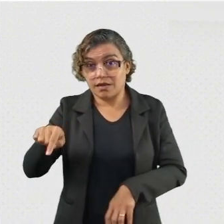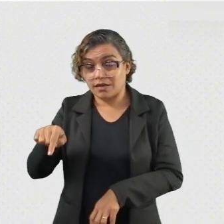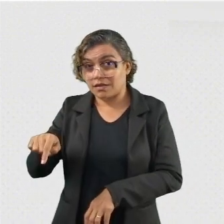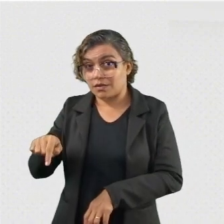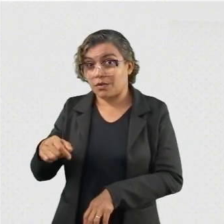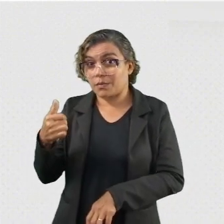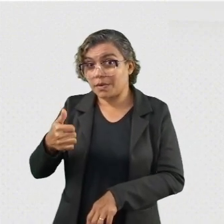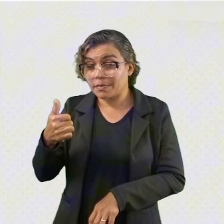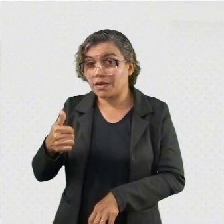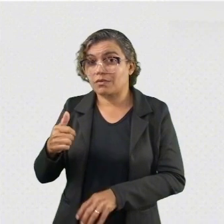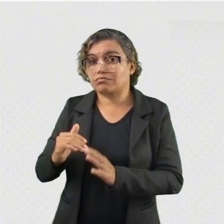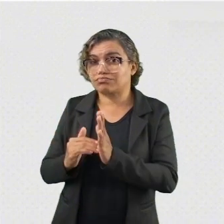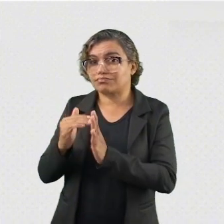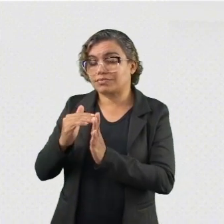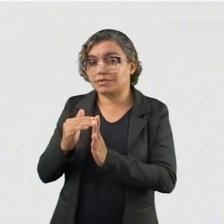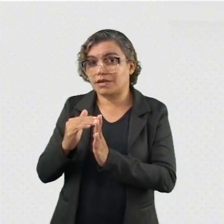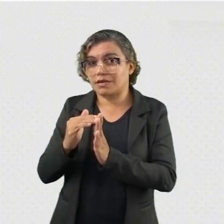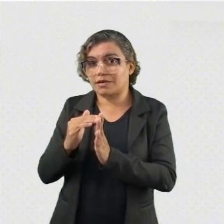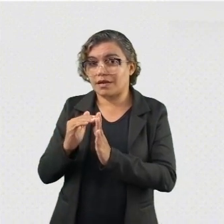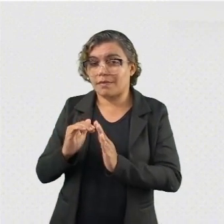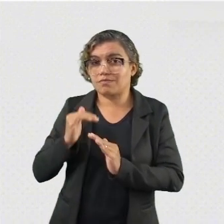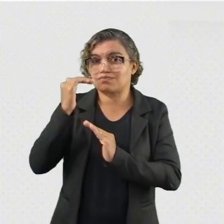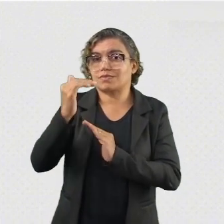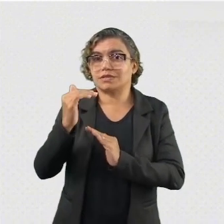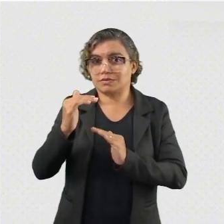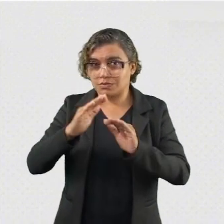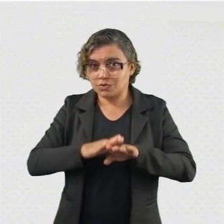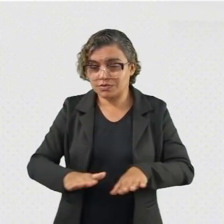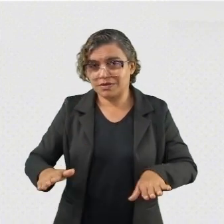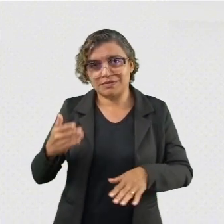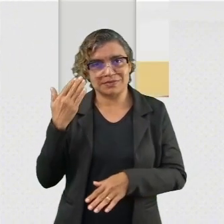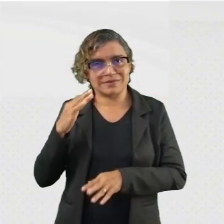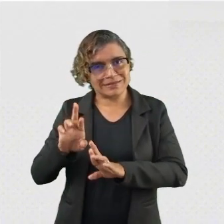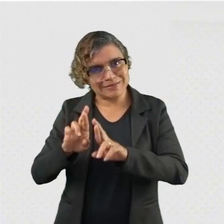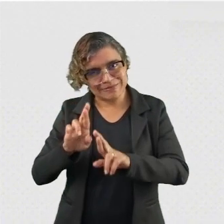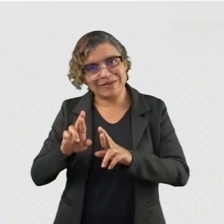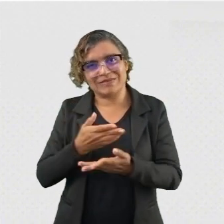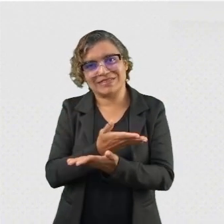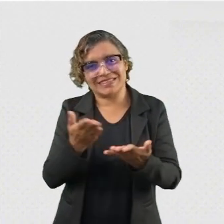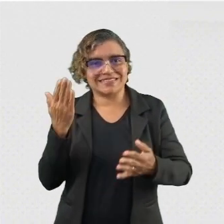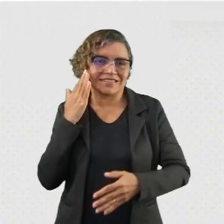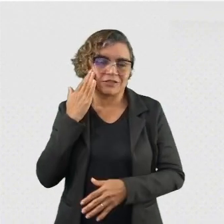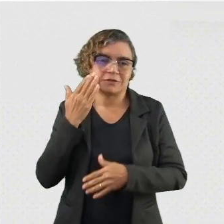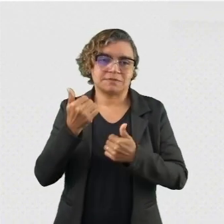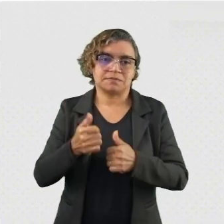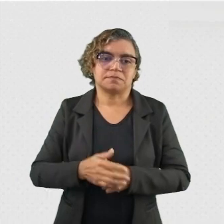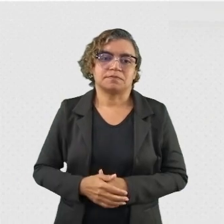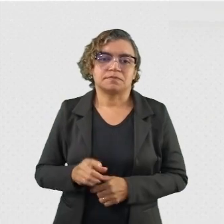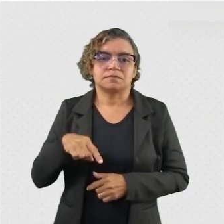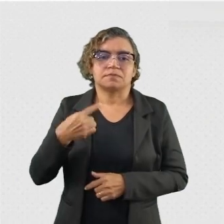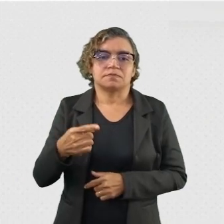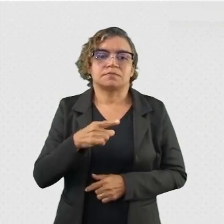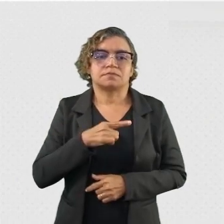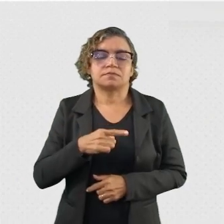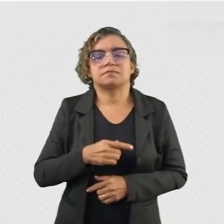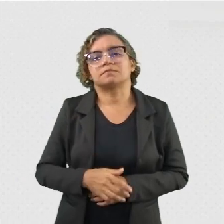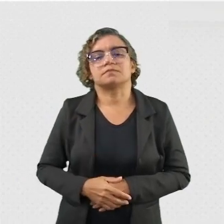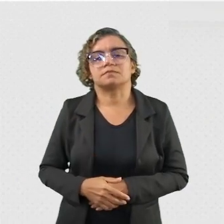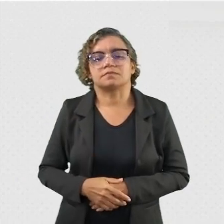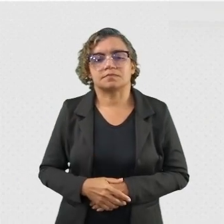primeiro andar aquele que está acima do térreo, tá bom? Espero que vocês tenham entendido. Na sequência, a gente tem